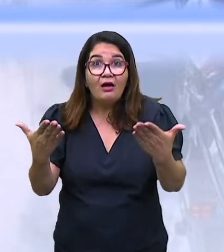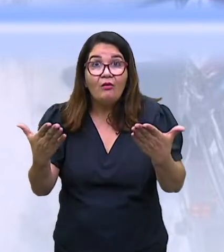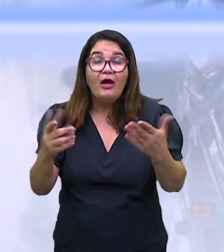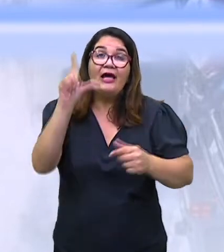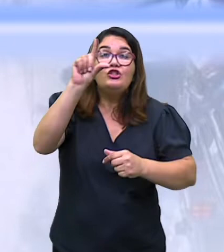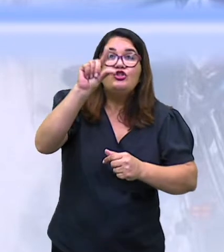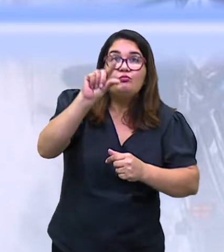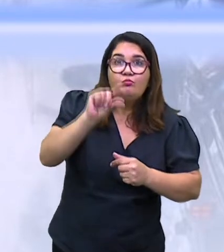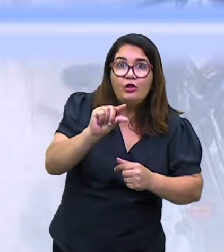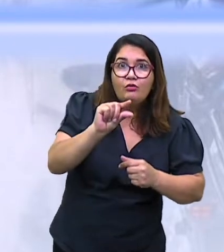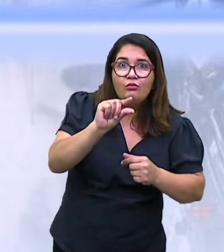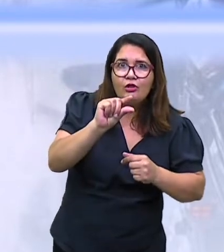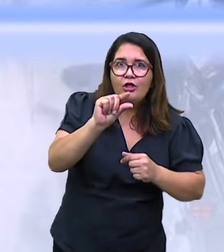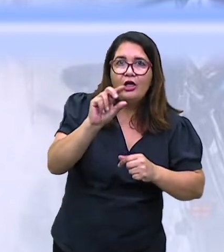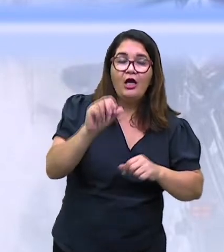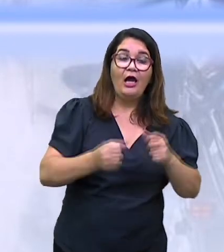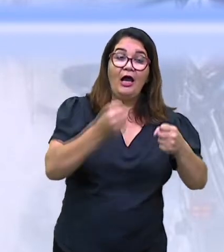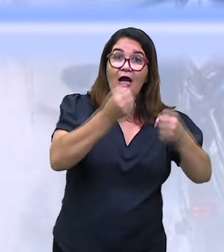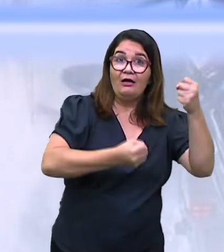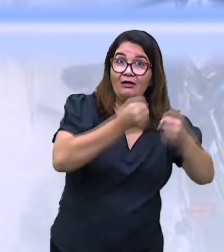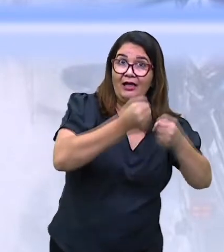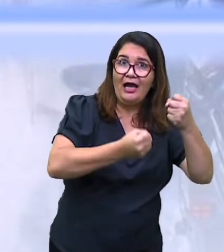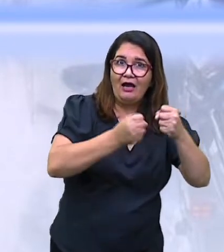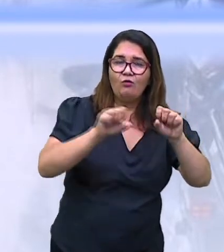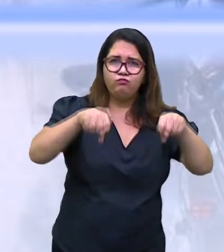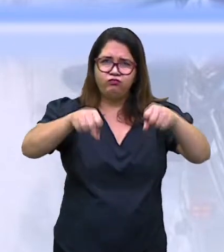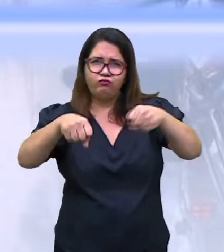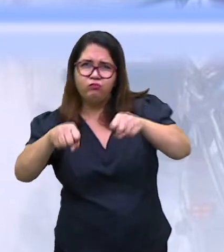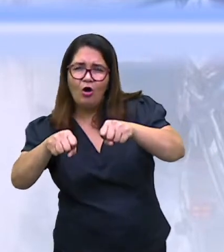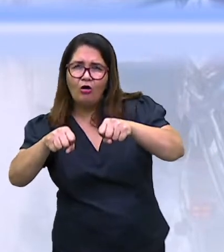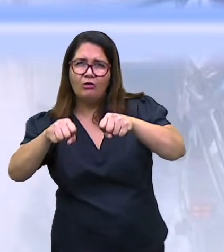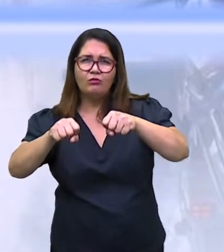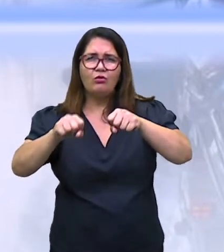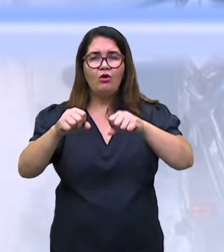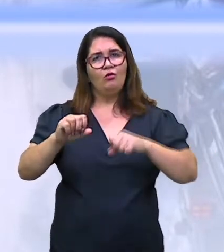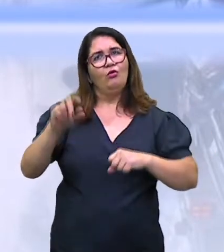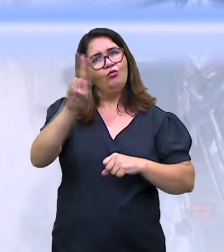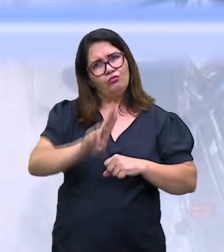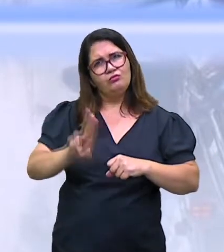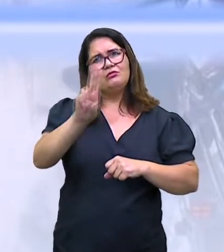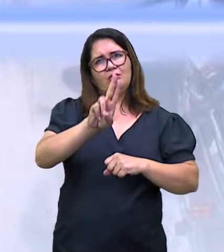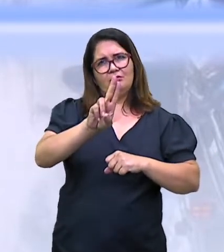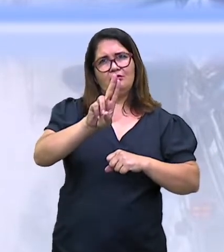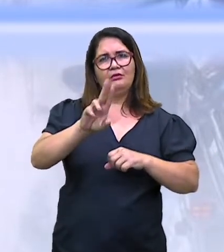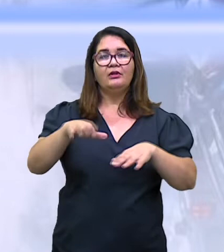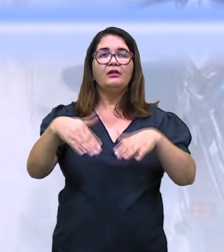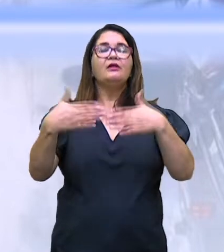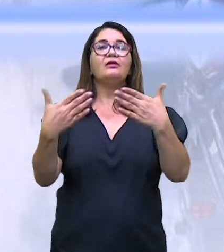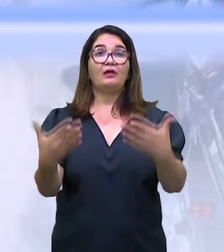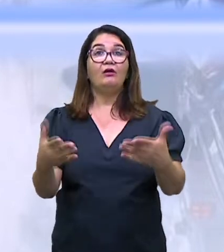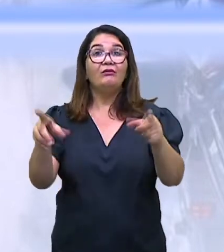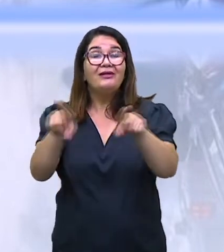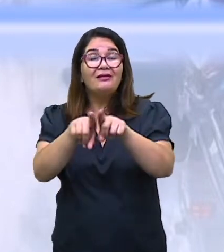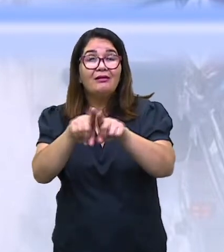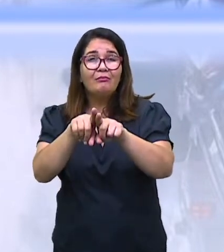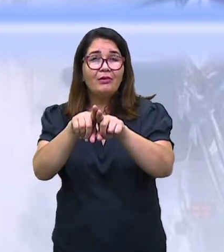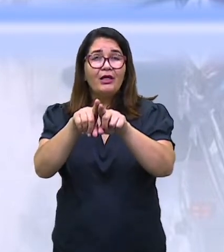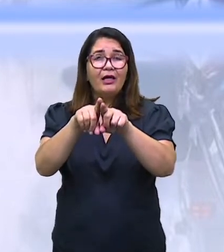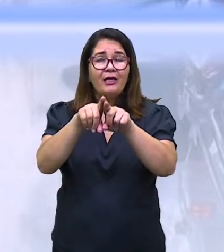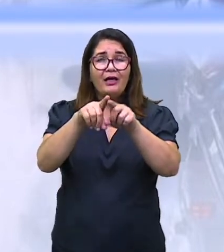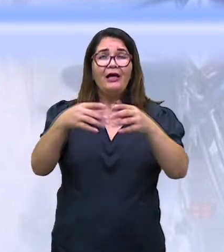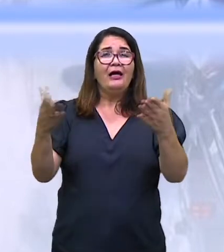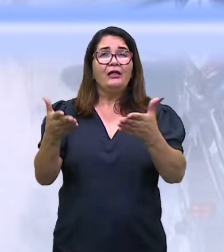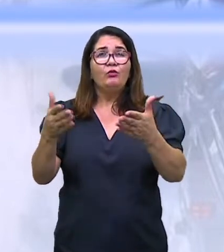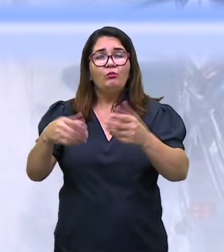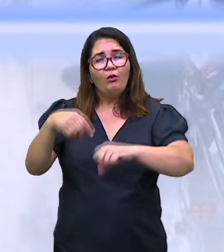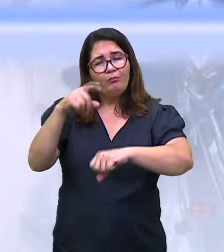ela também traz processos que são poluentes para o nosso ar. E aí, todo esse poluente,